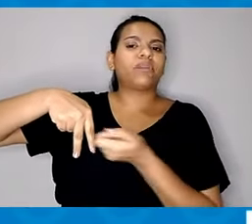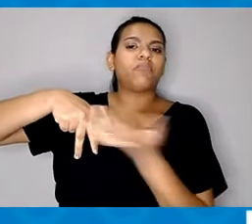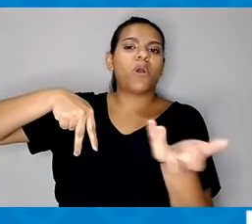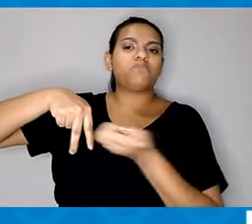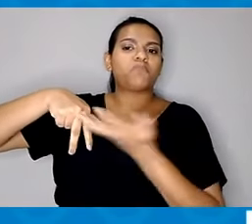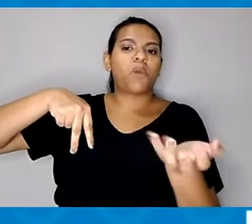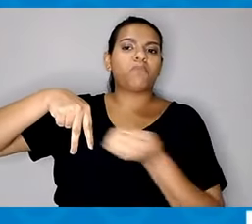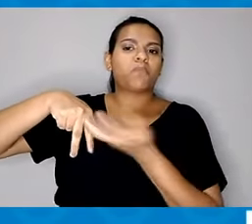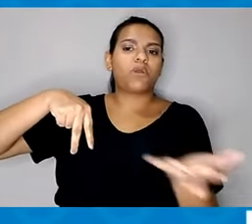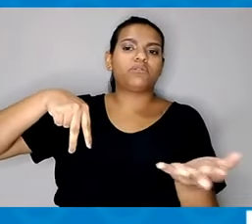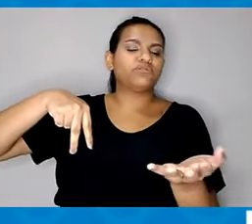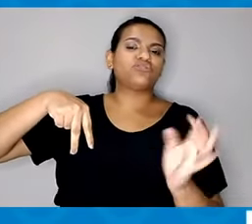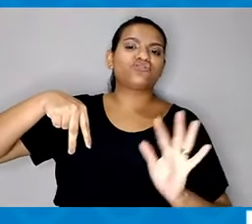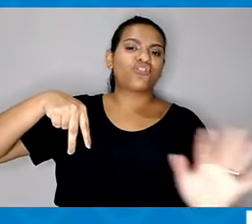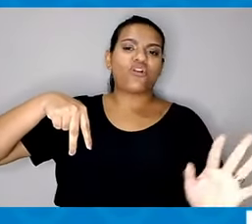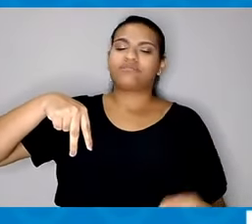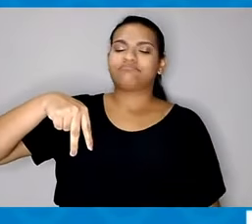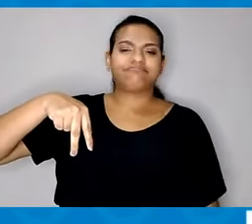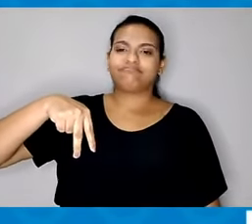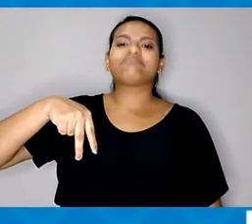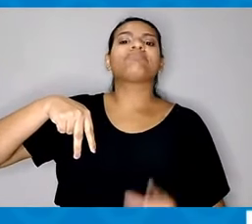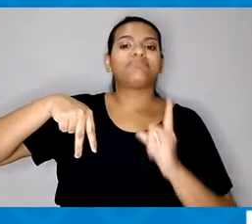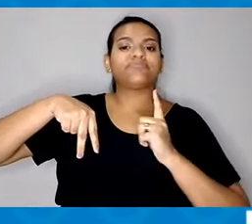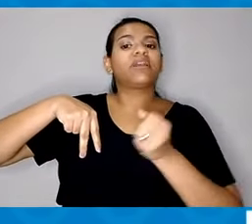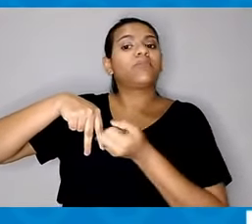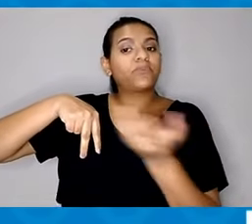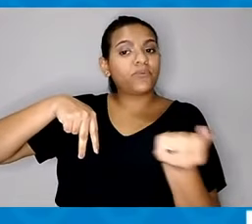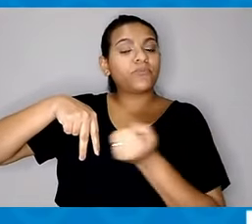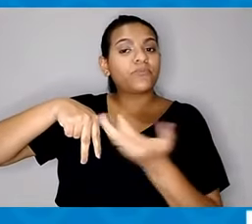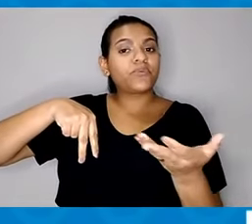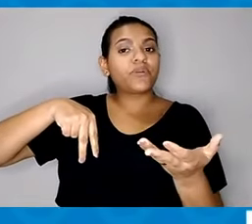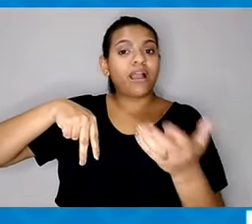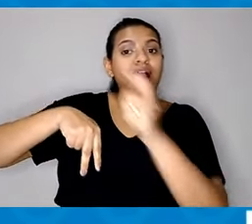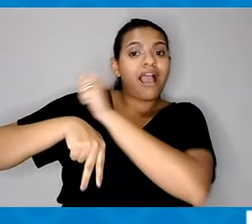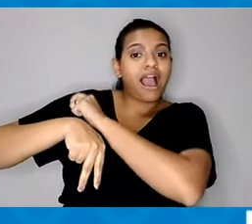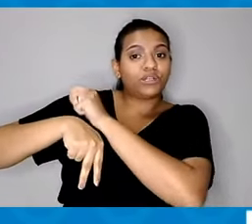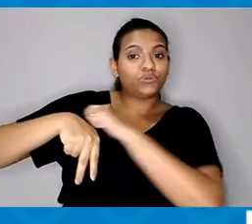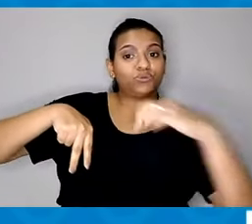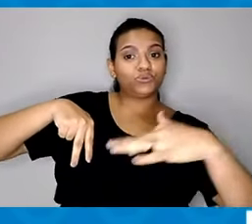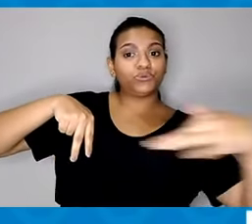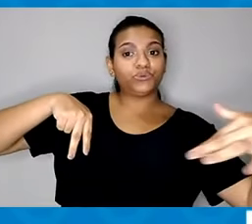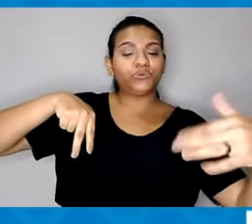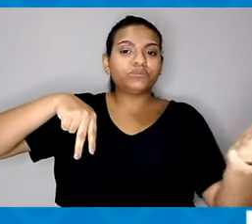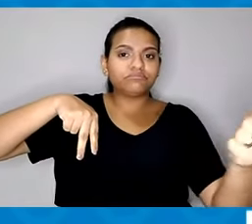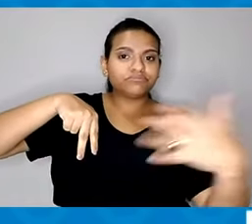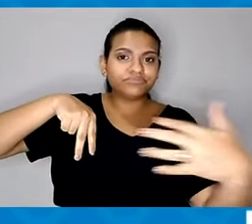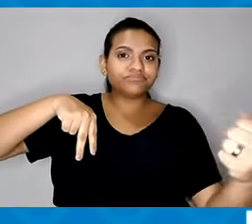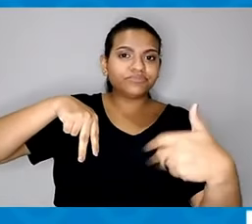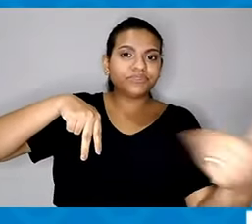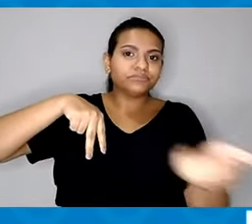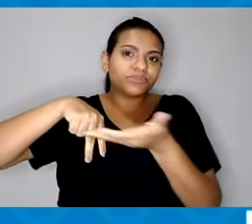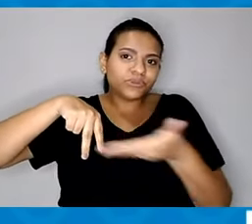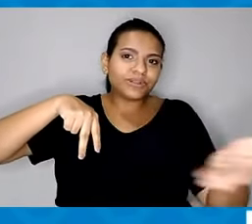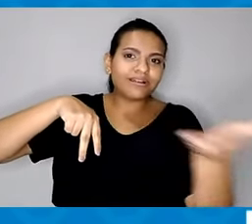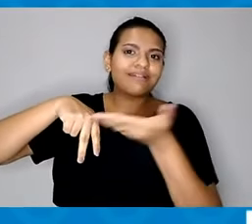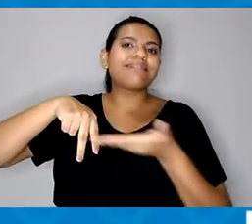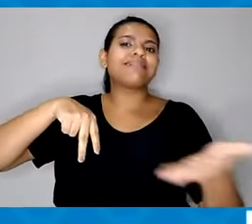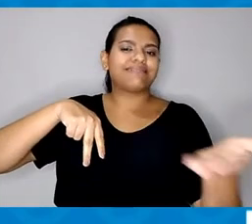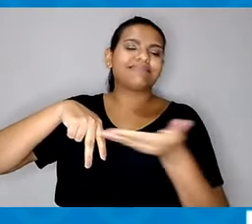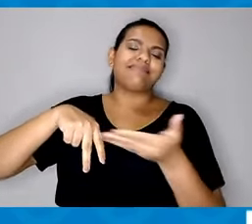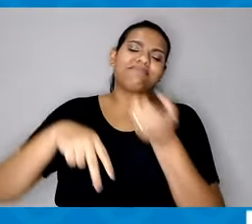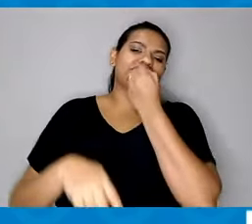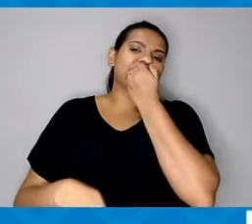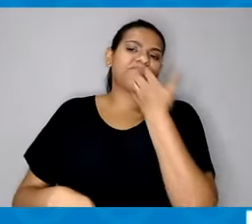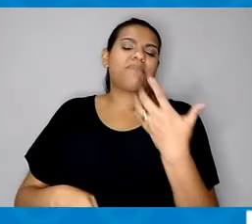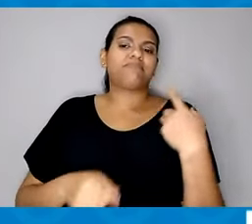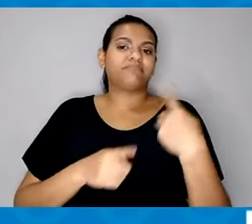processo extremamente retroalimentado, né, então a gente percebe o alcance, né, e os ganhos, até mesmo pelas